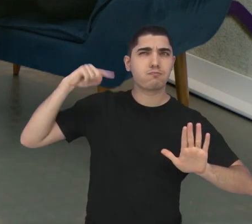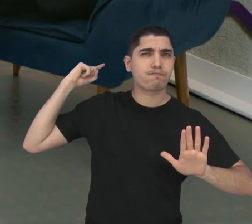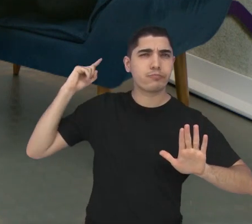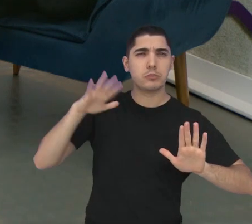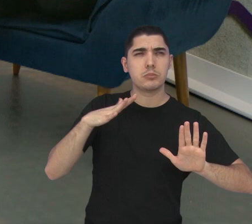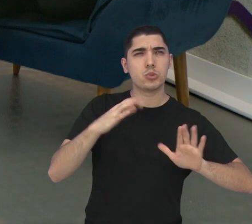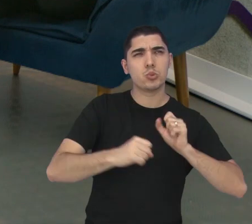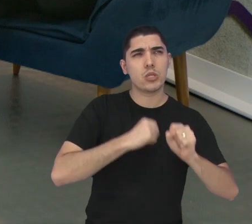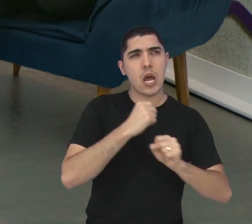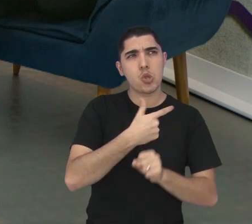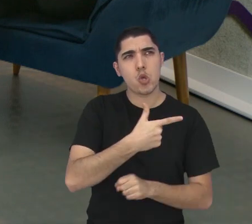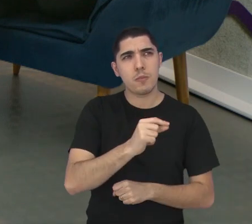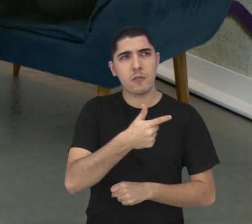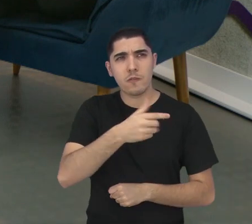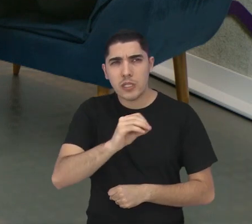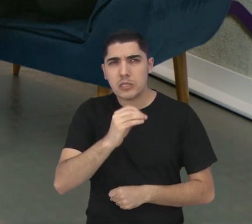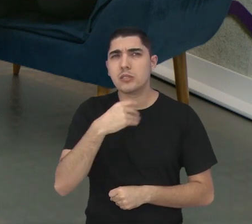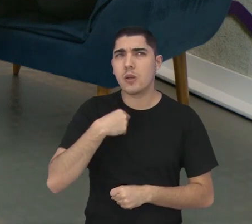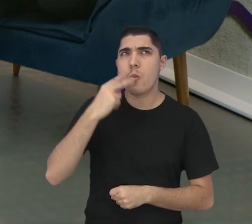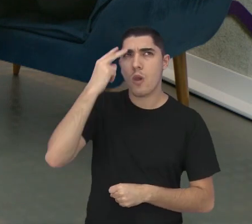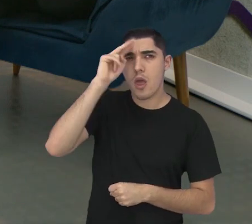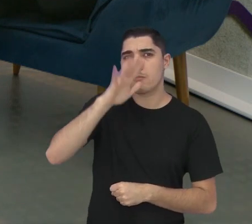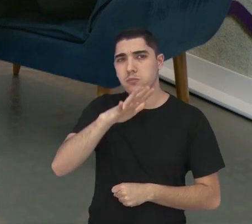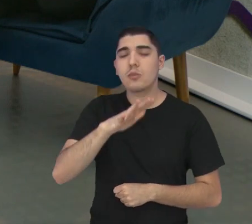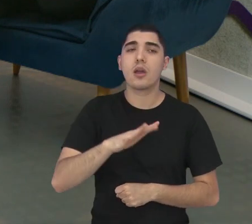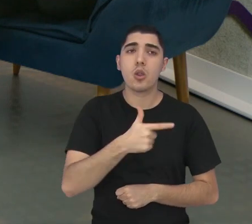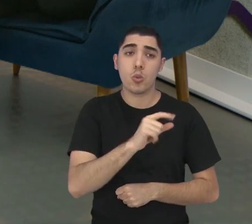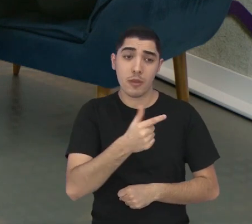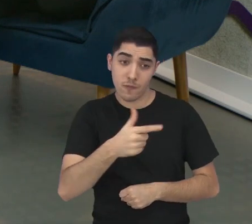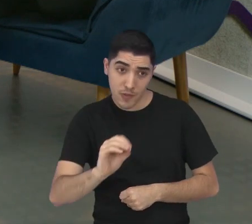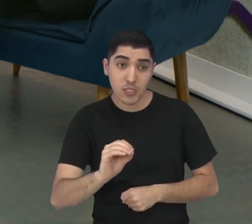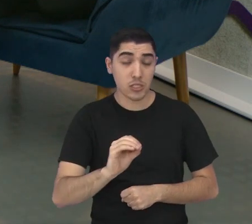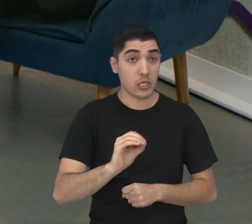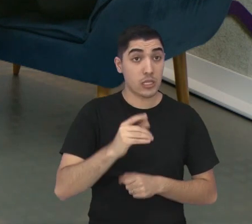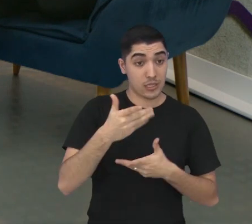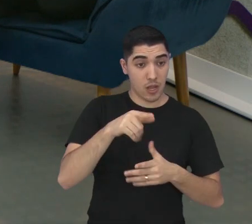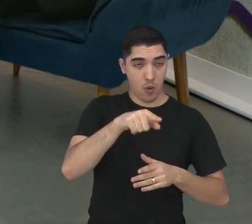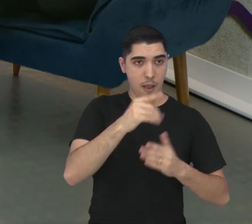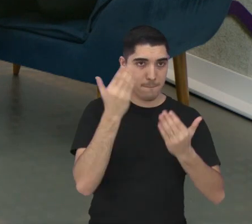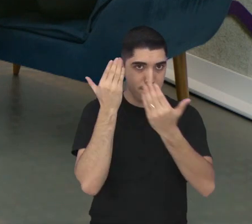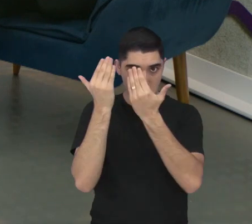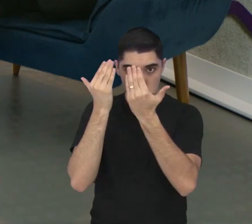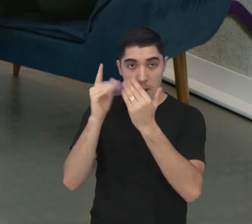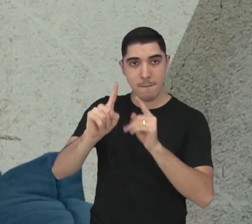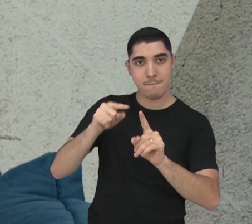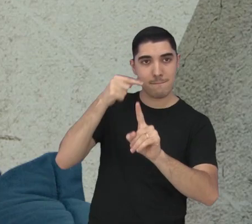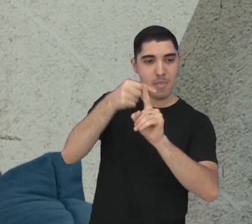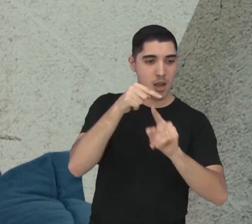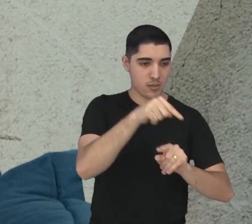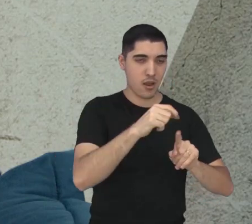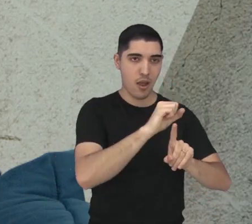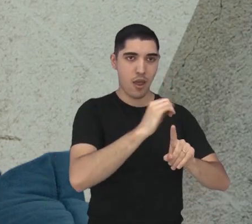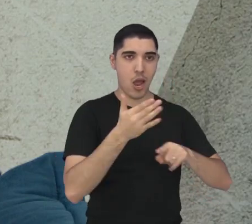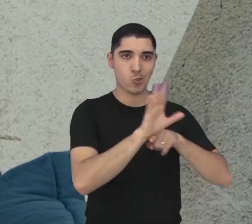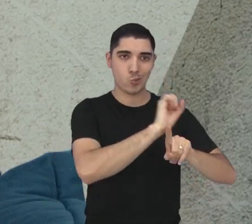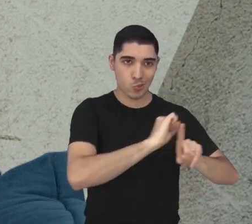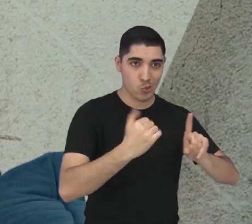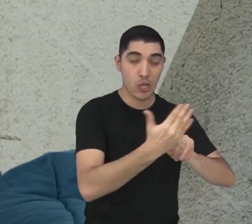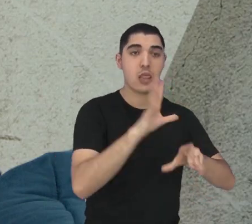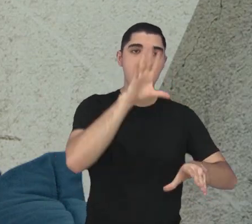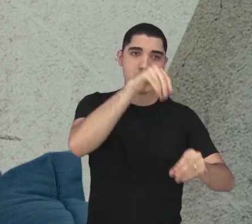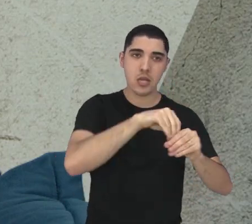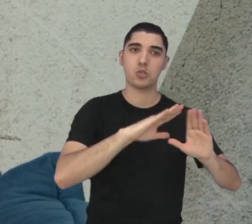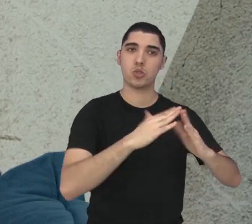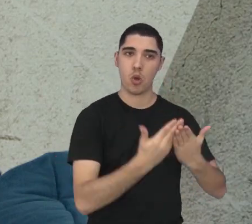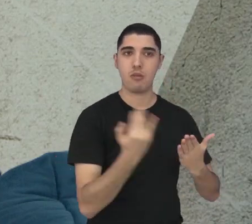de 2020, se não me falha a memória. Então, tanto a psicologia quanto o serviço social estão ocupando o espaço